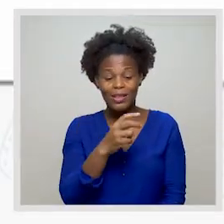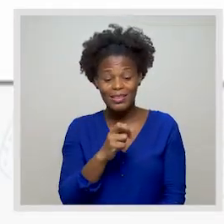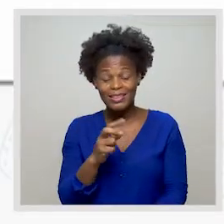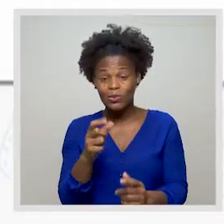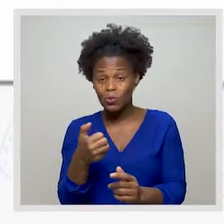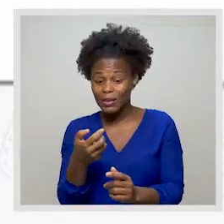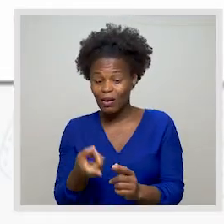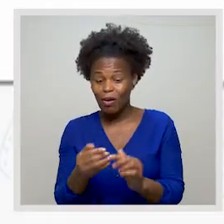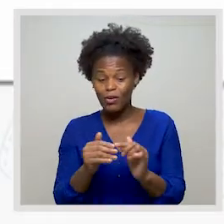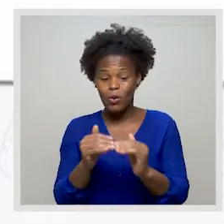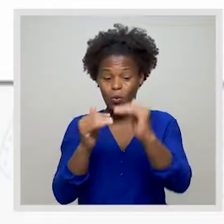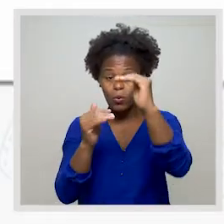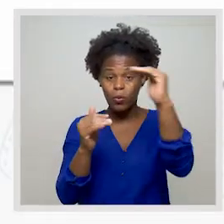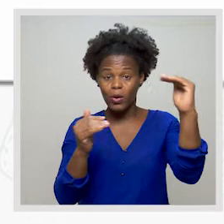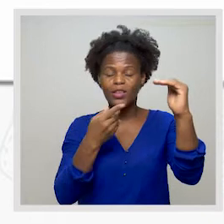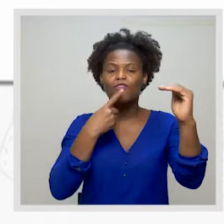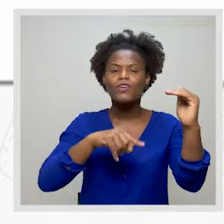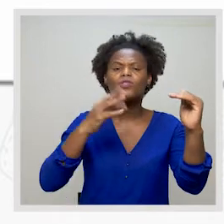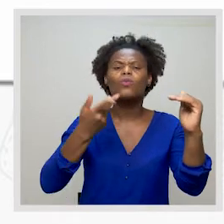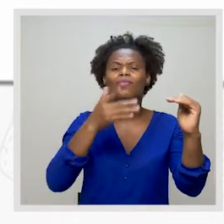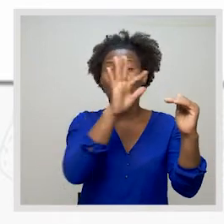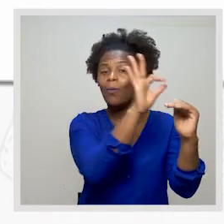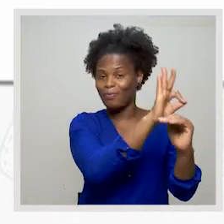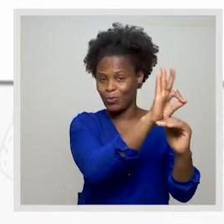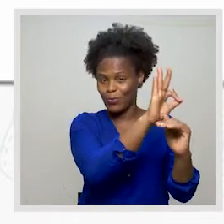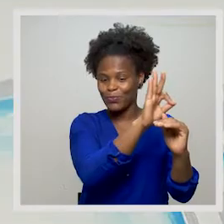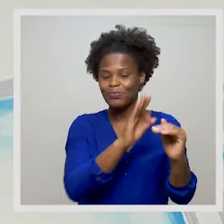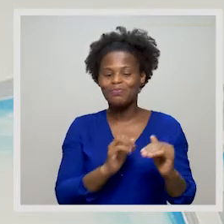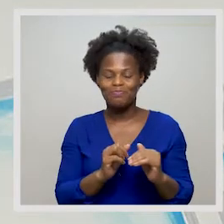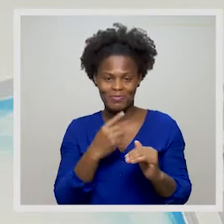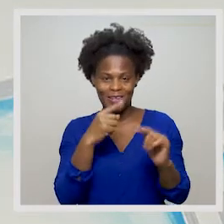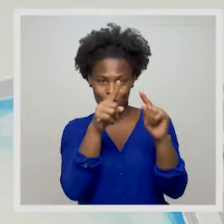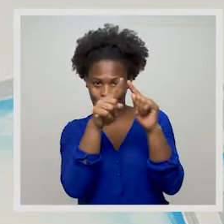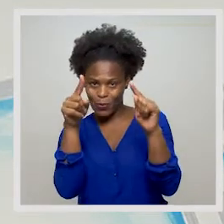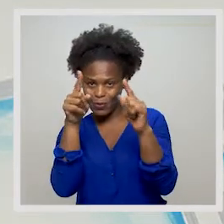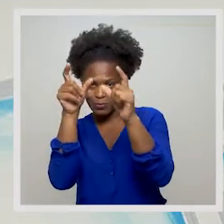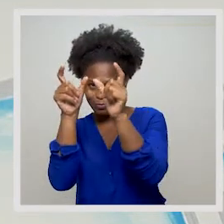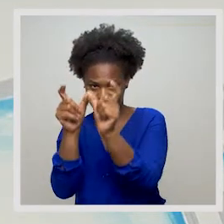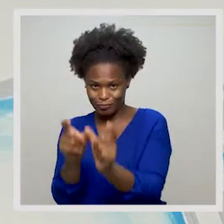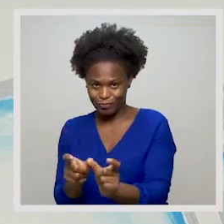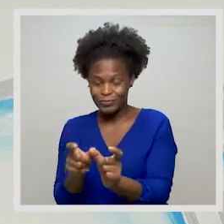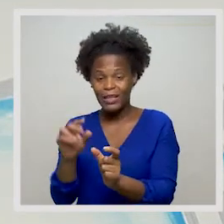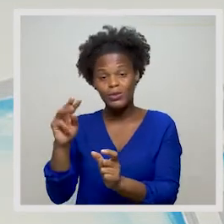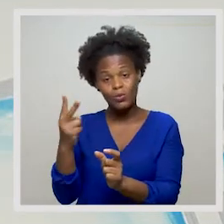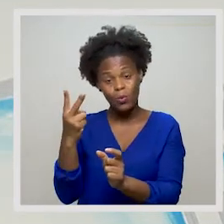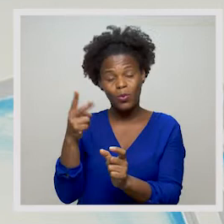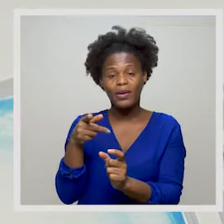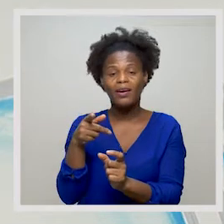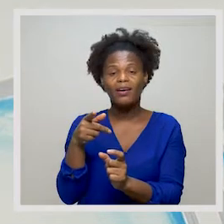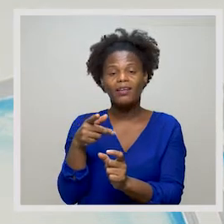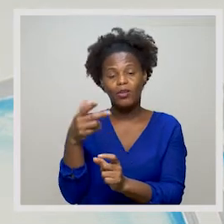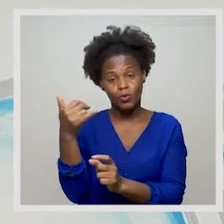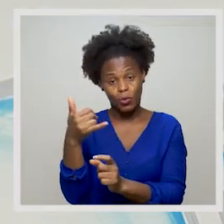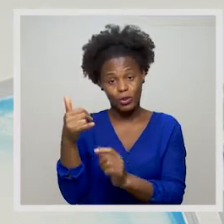frequência absoluta é 4, não é? Então, tem que estar proporcional à sua frequência absoluta. Na segunda classe, a